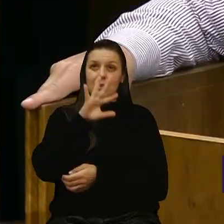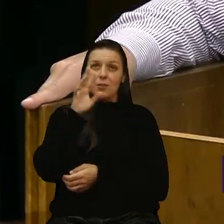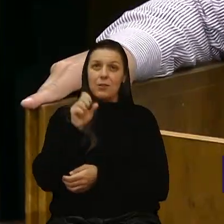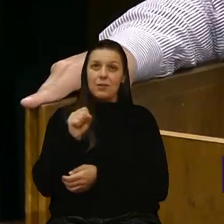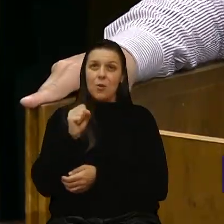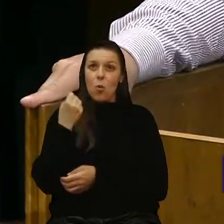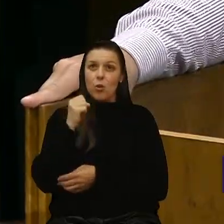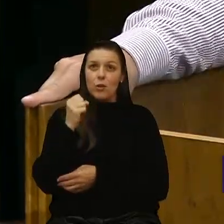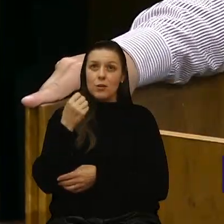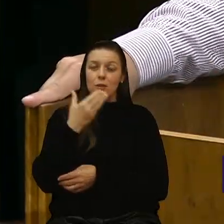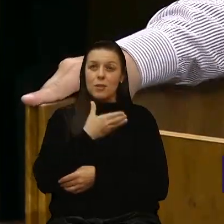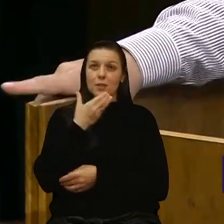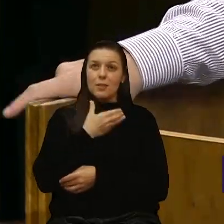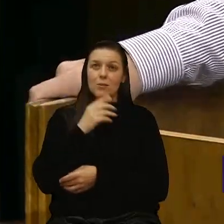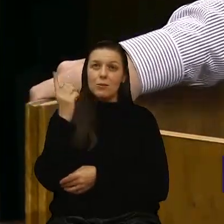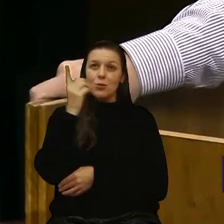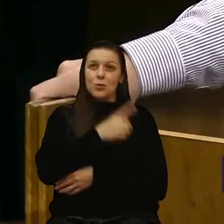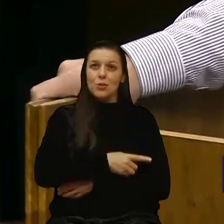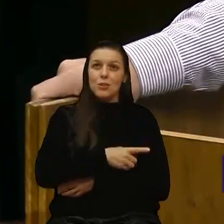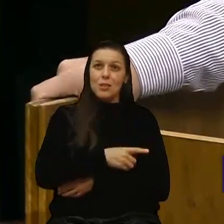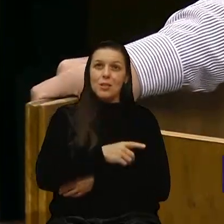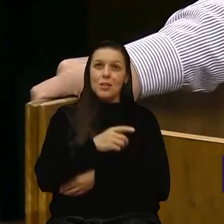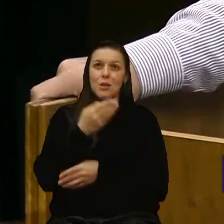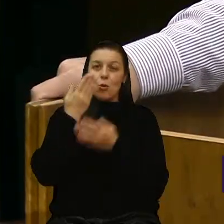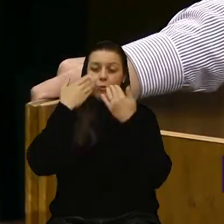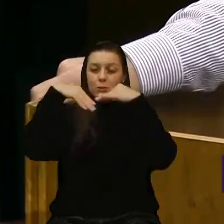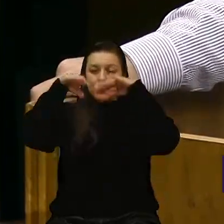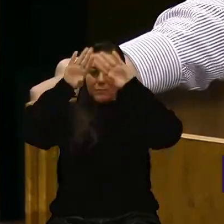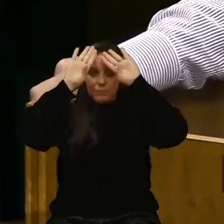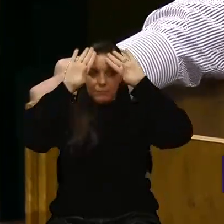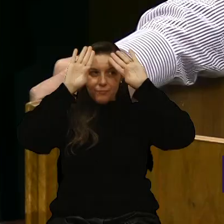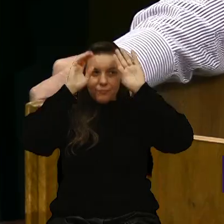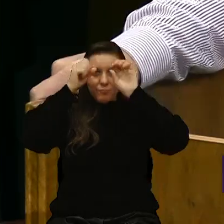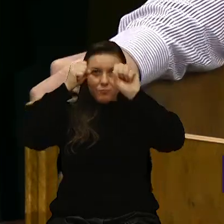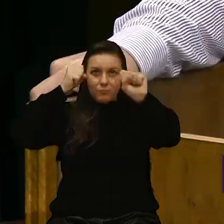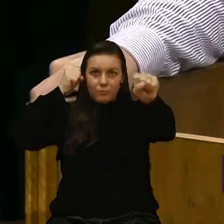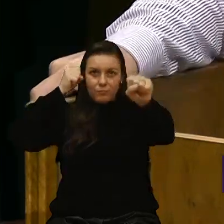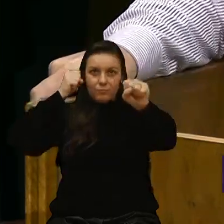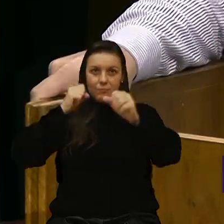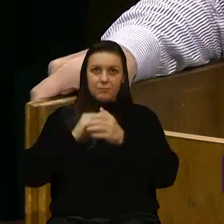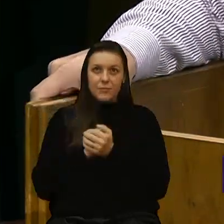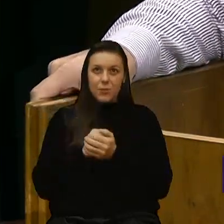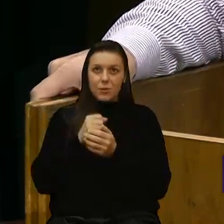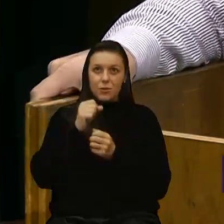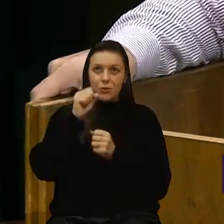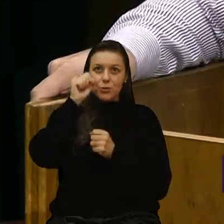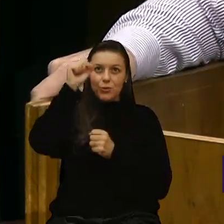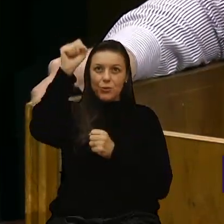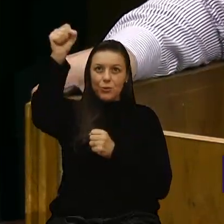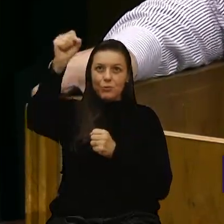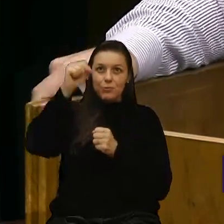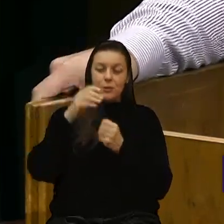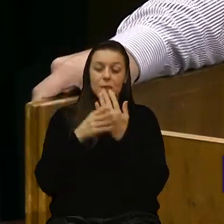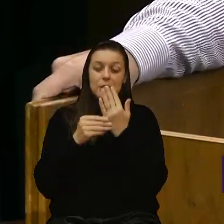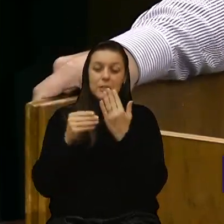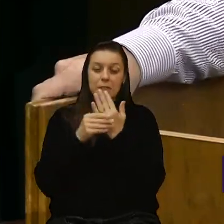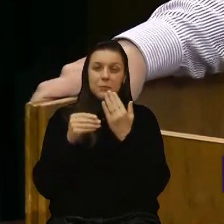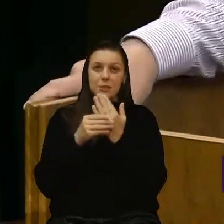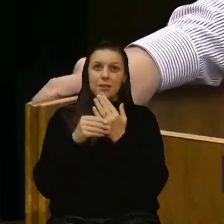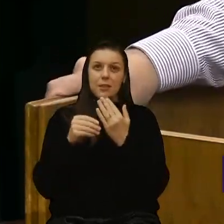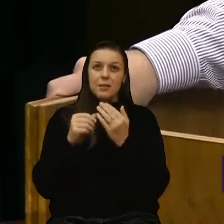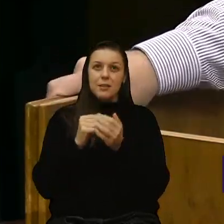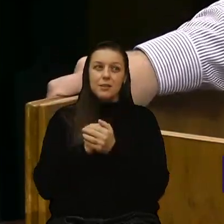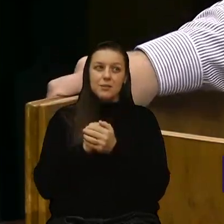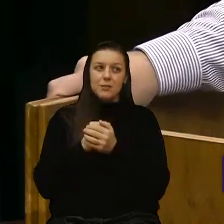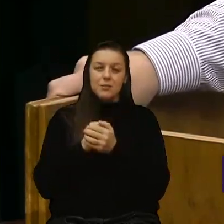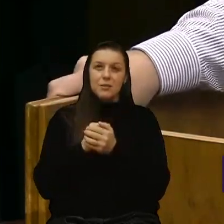de dezembro é o dia da orixá Oxum. Oxum, que é a orixá da sensibilidade, a